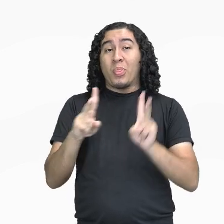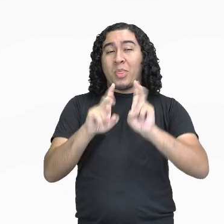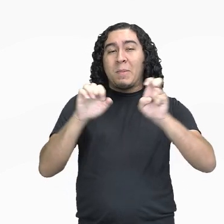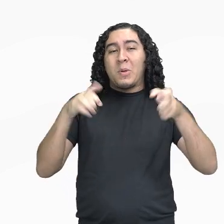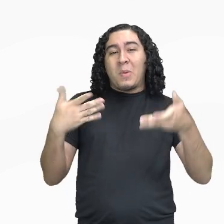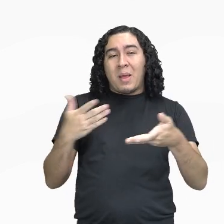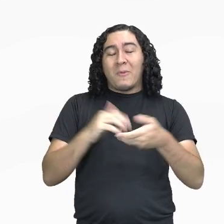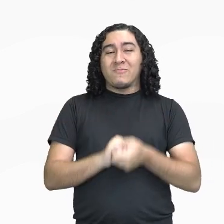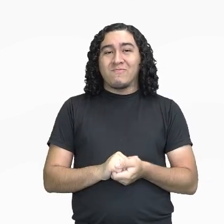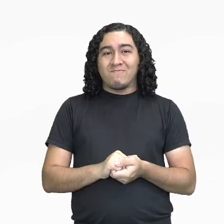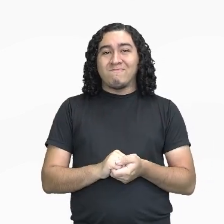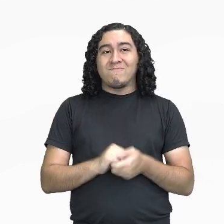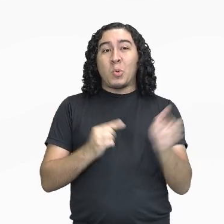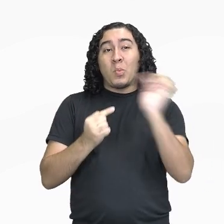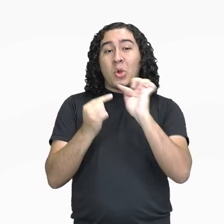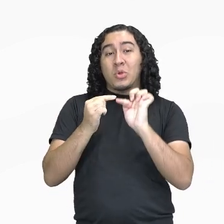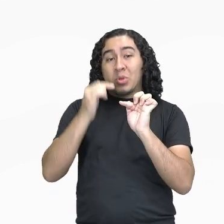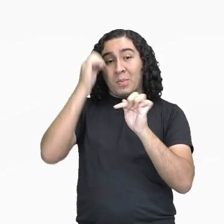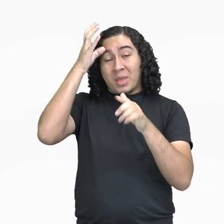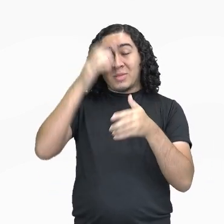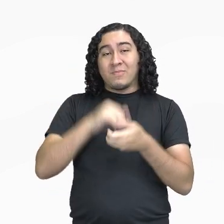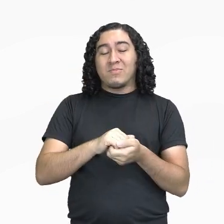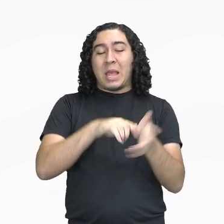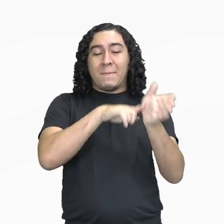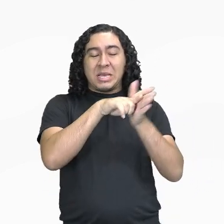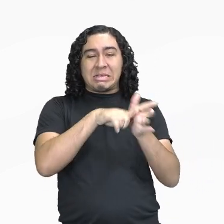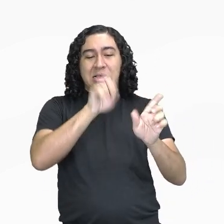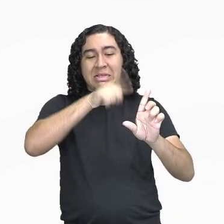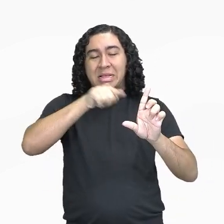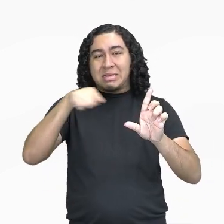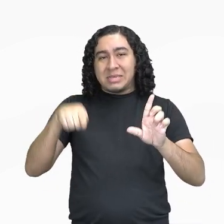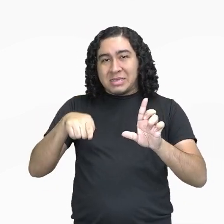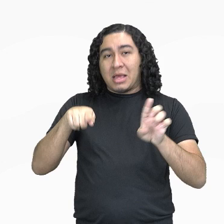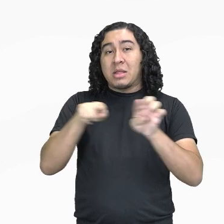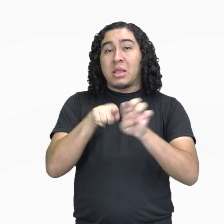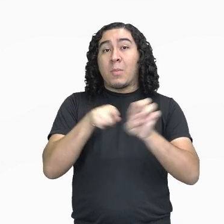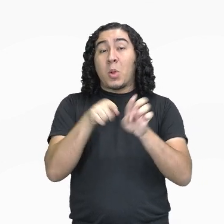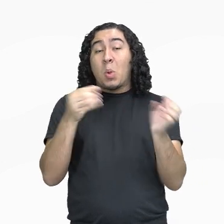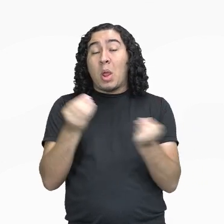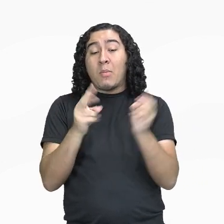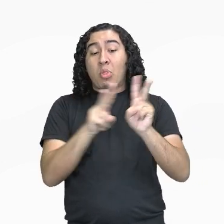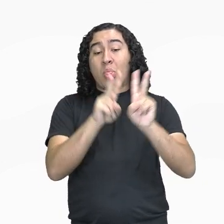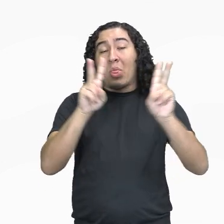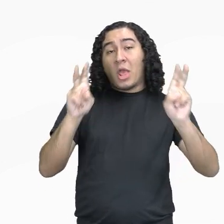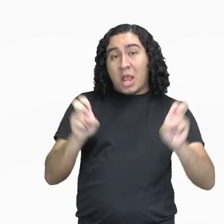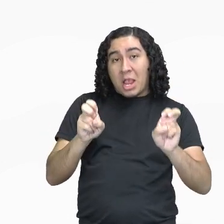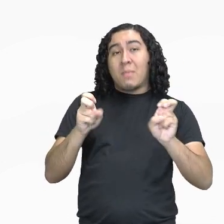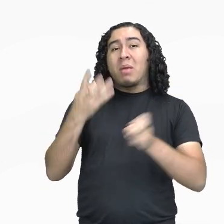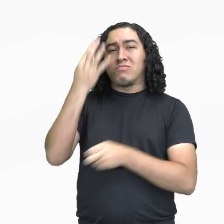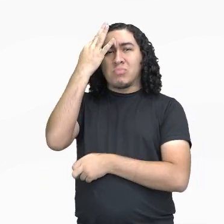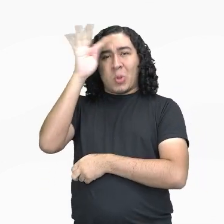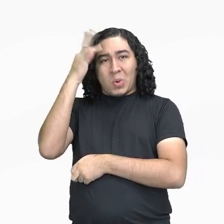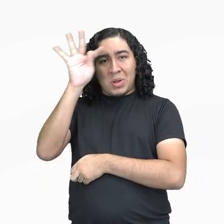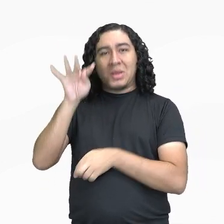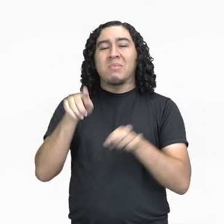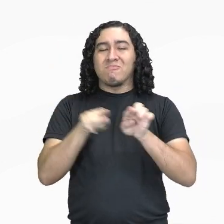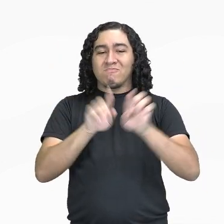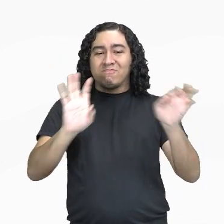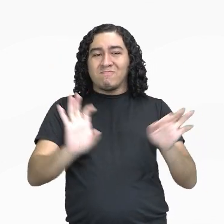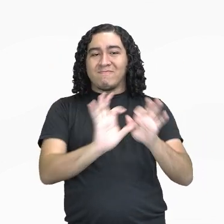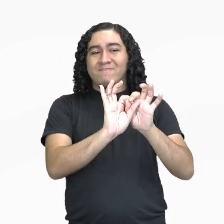assim: objeto de conhecimento, pesquisa estatística, problematização, tema, questões,